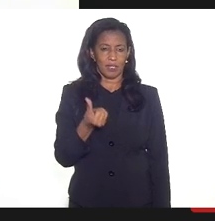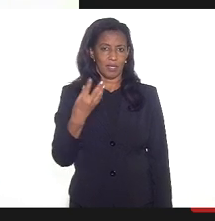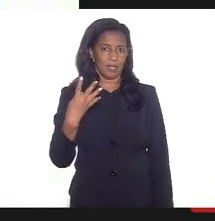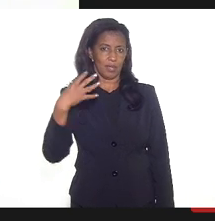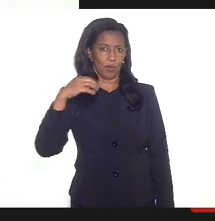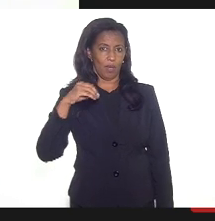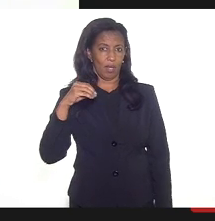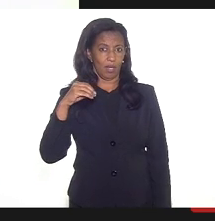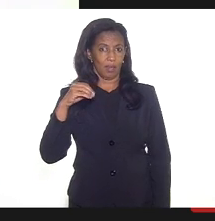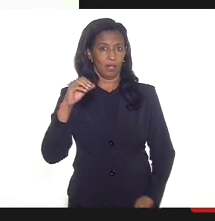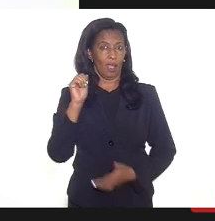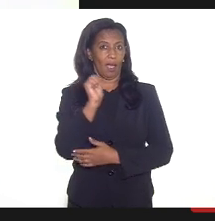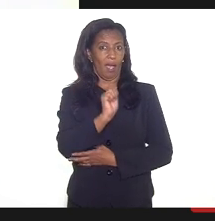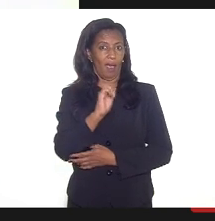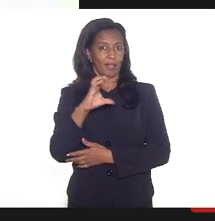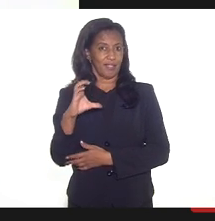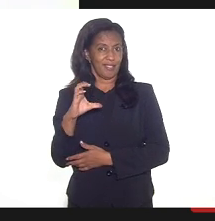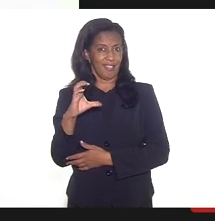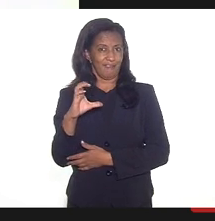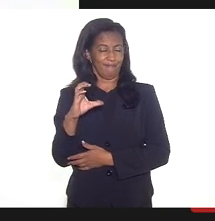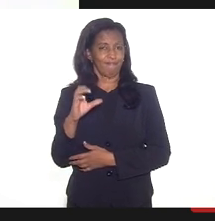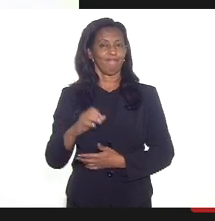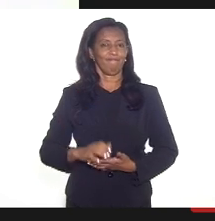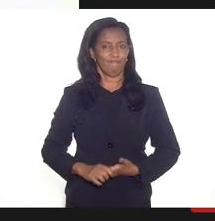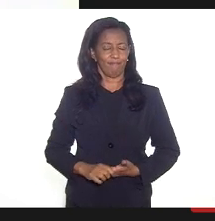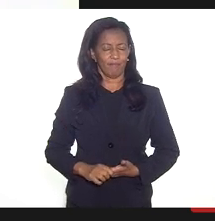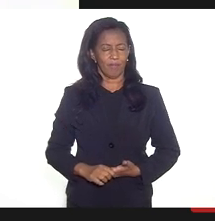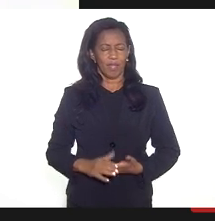640 a.C. Obrigada,